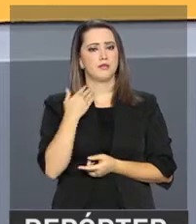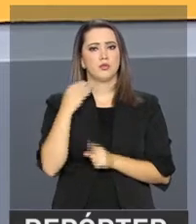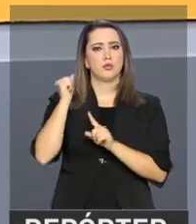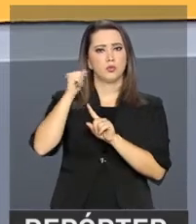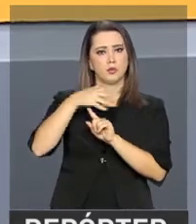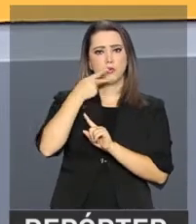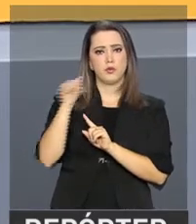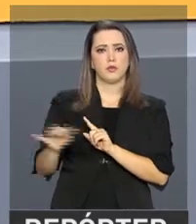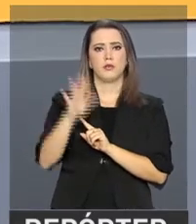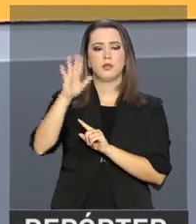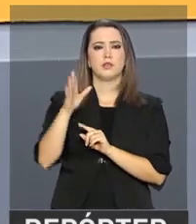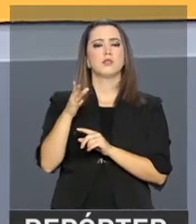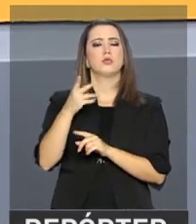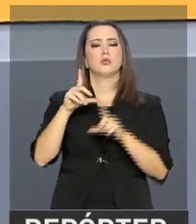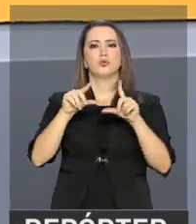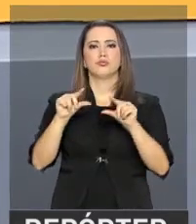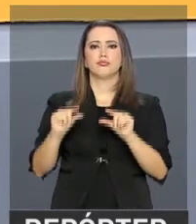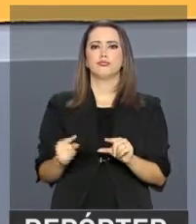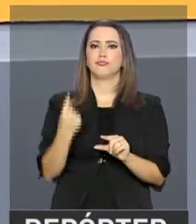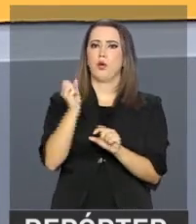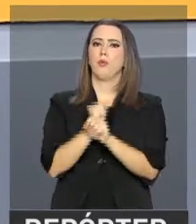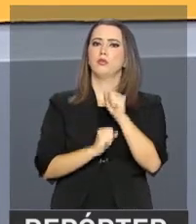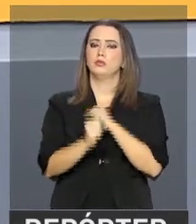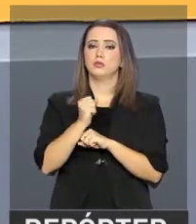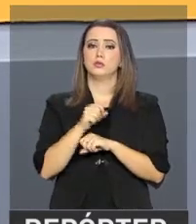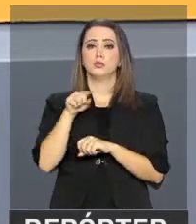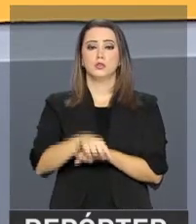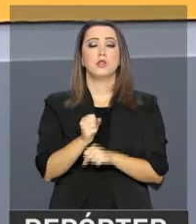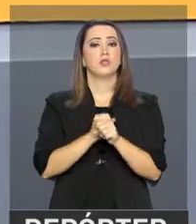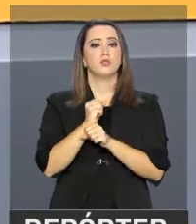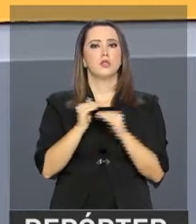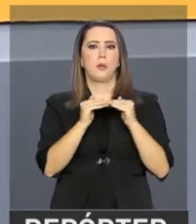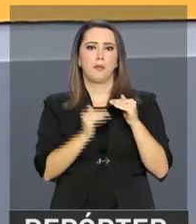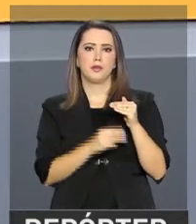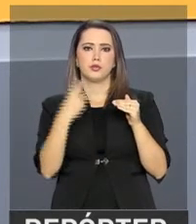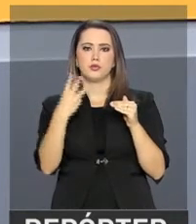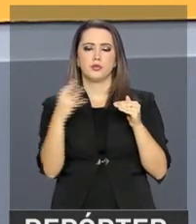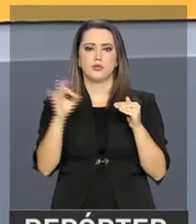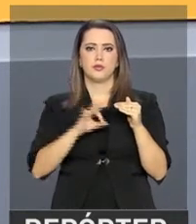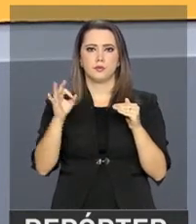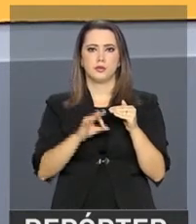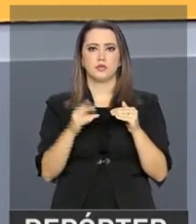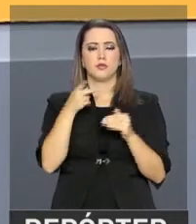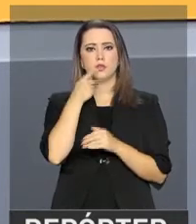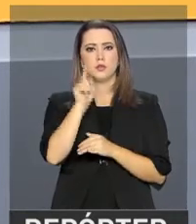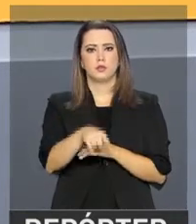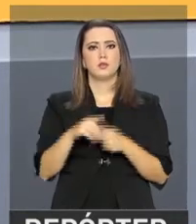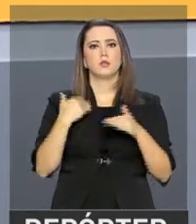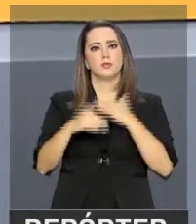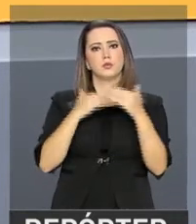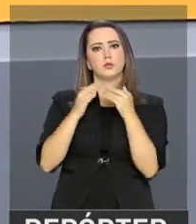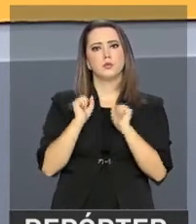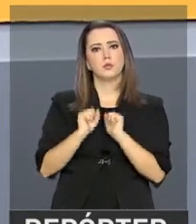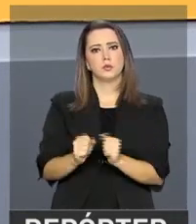começou a cair há mais de um ano ea projeção é que feche 2017 abaixo de 3% segundo ele isso tem aumentado